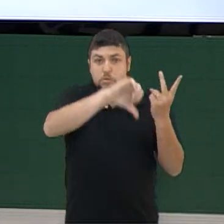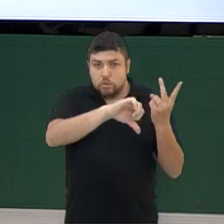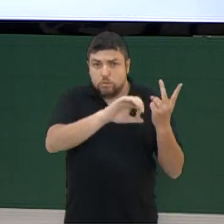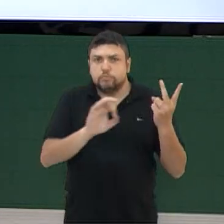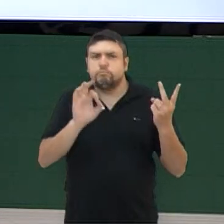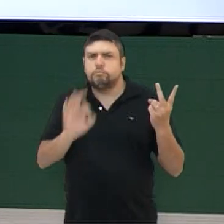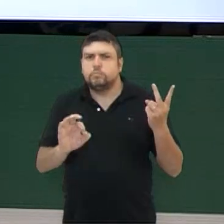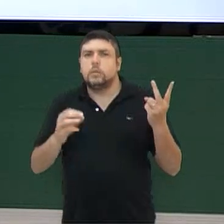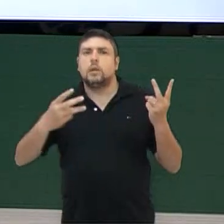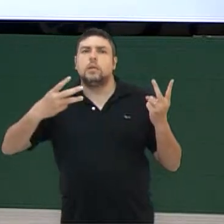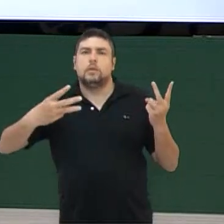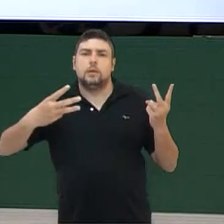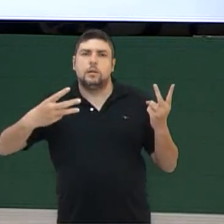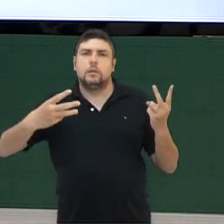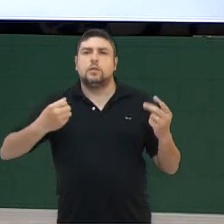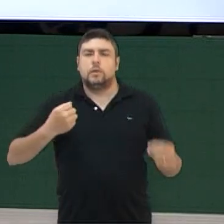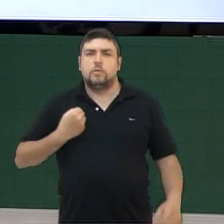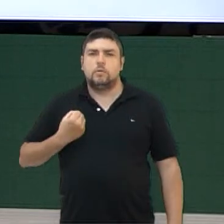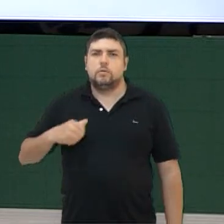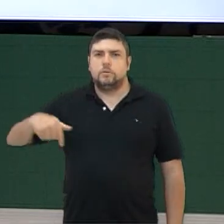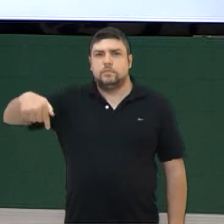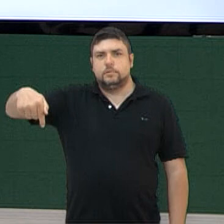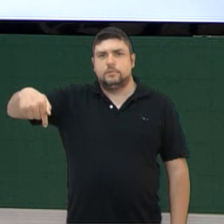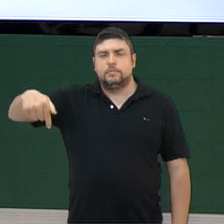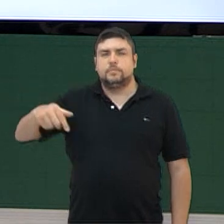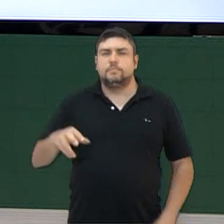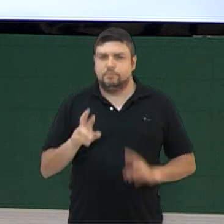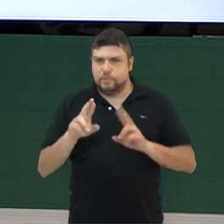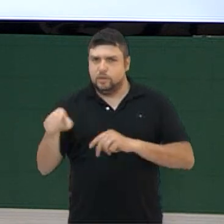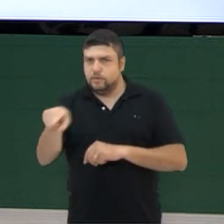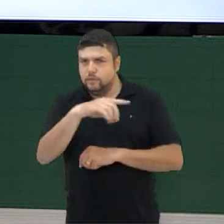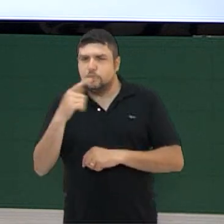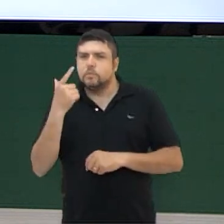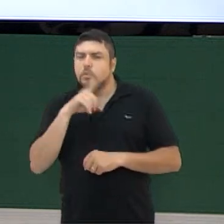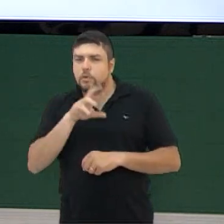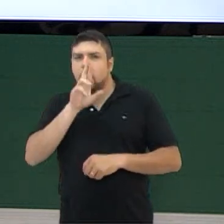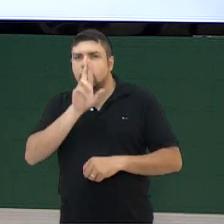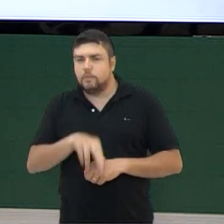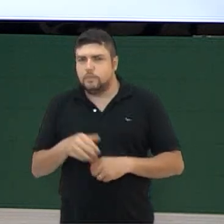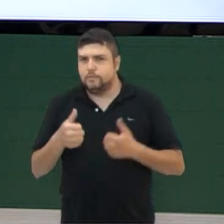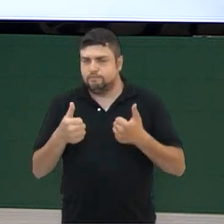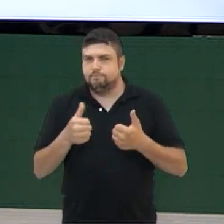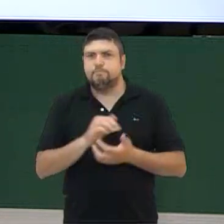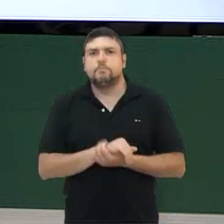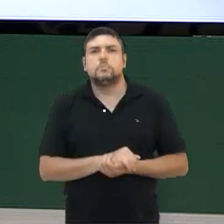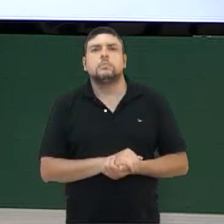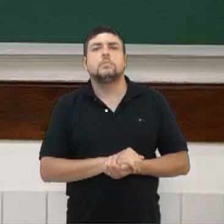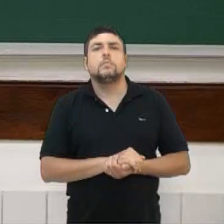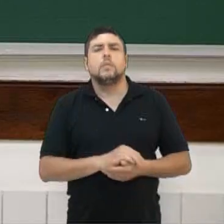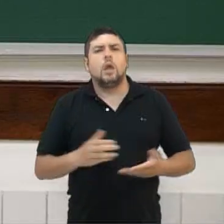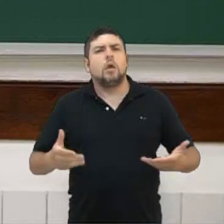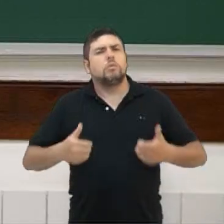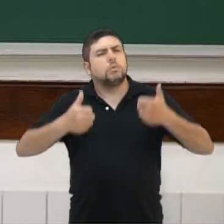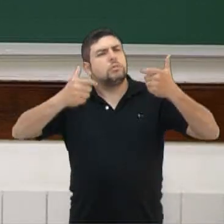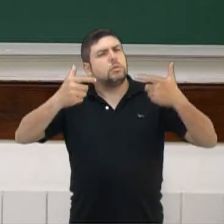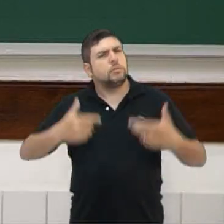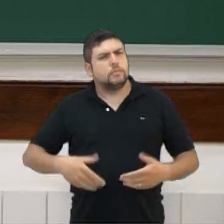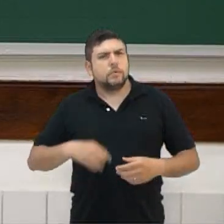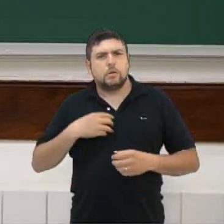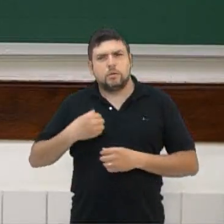número racional, certo? Espero que você tenha conseguido fazer todos os exercícios. Agora vamos falar do